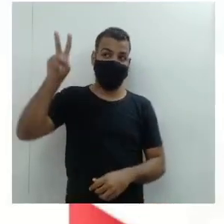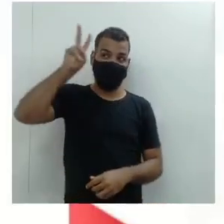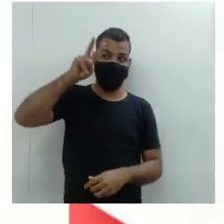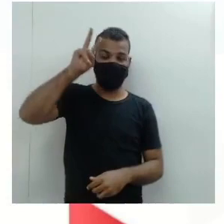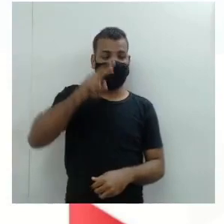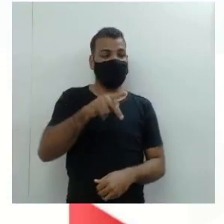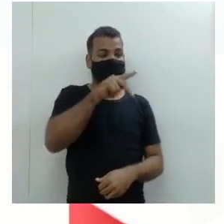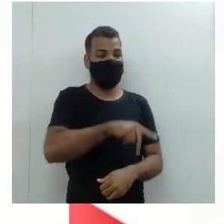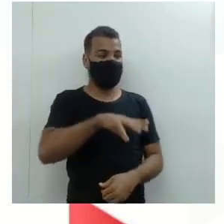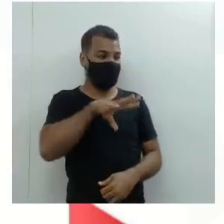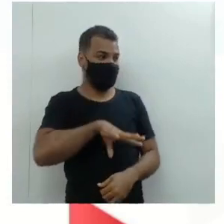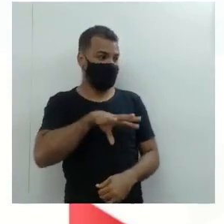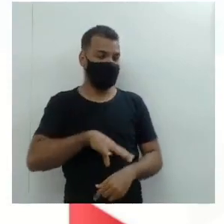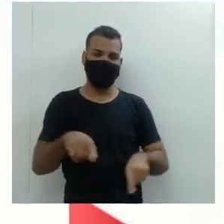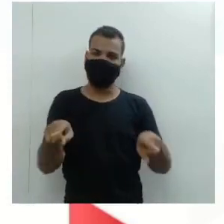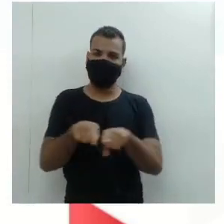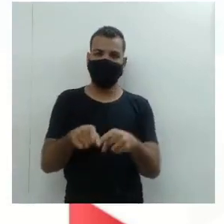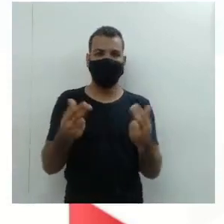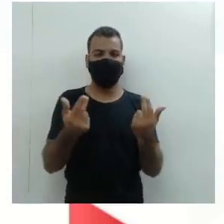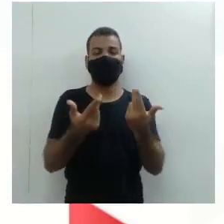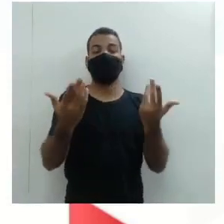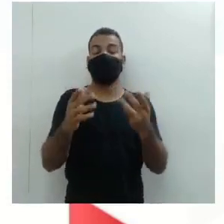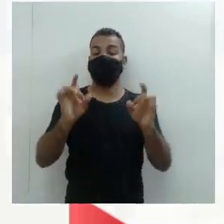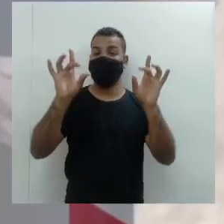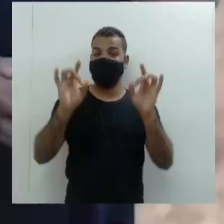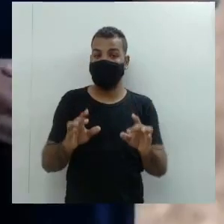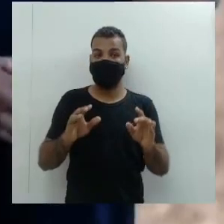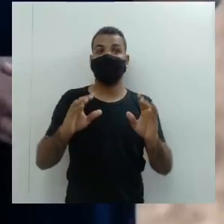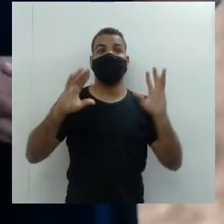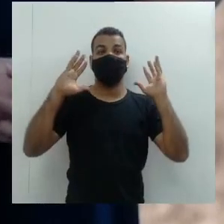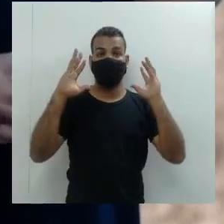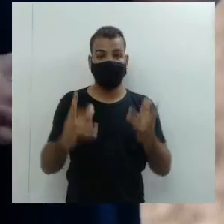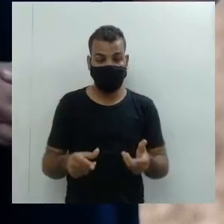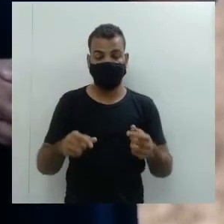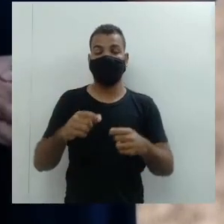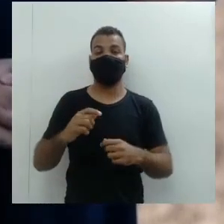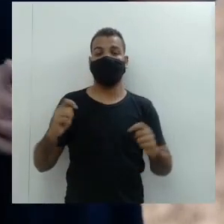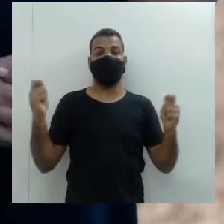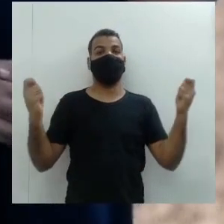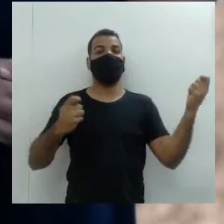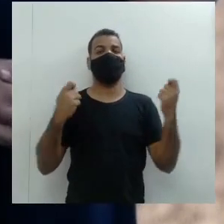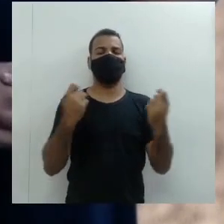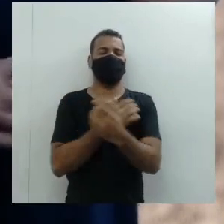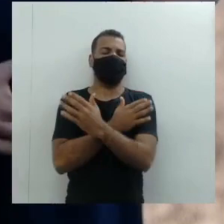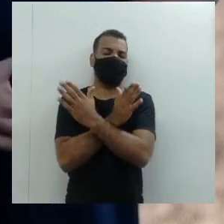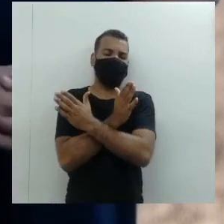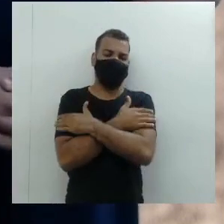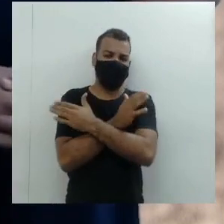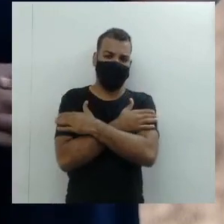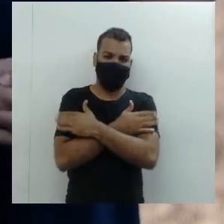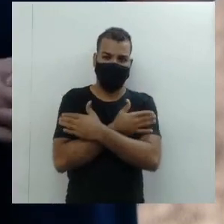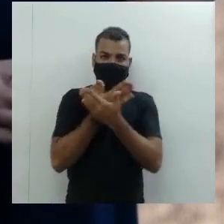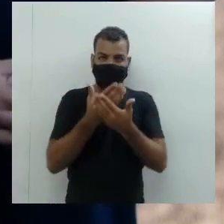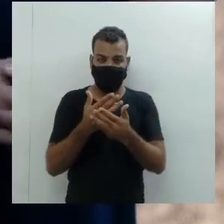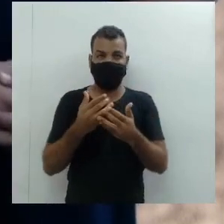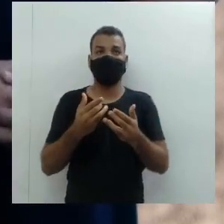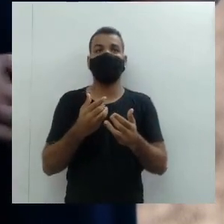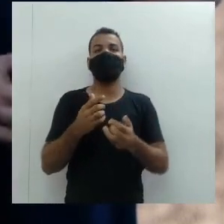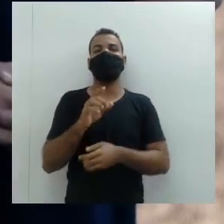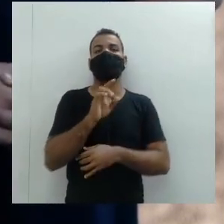também de língua portuguesa, mas em especial todos de Caruaru. Um forte abraço, personalidade